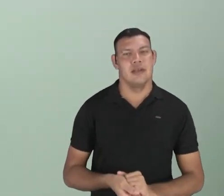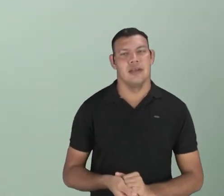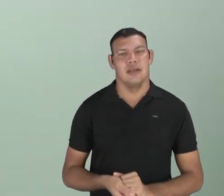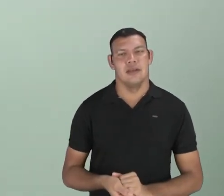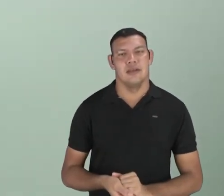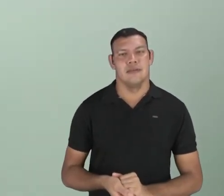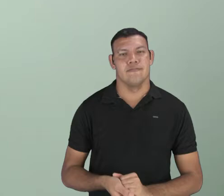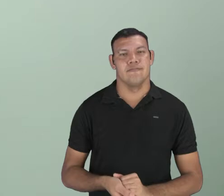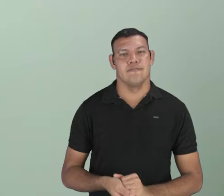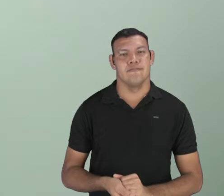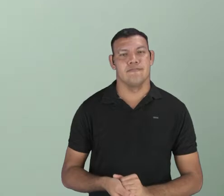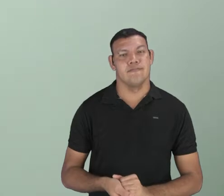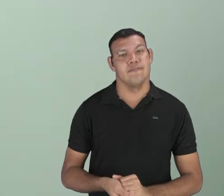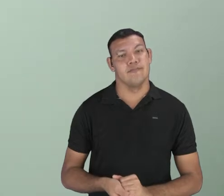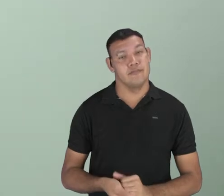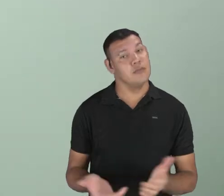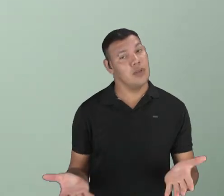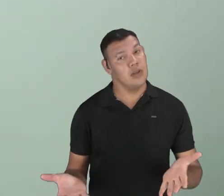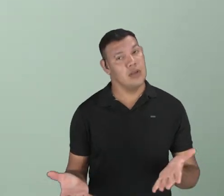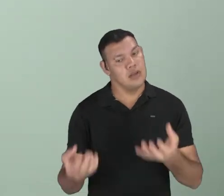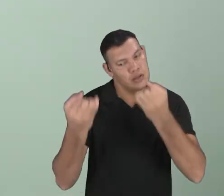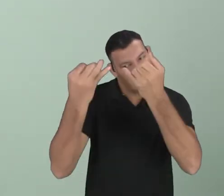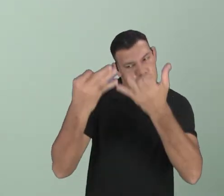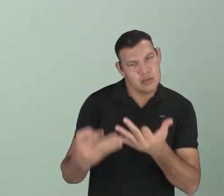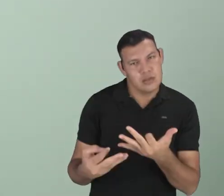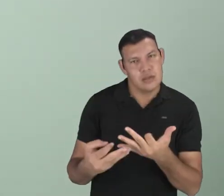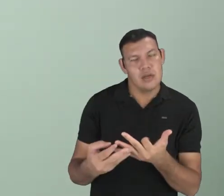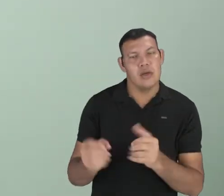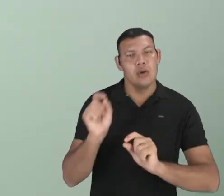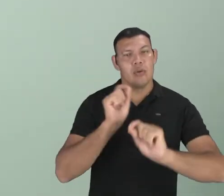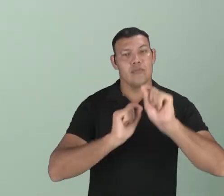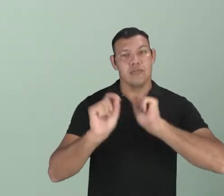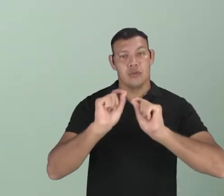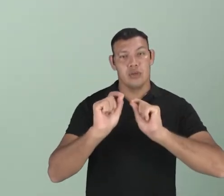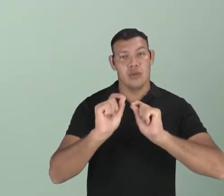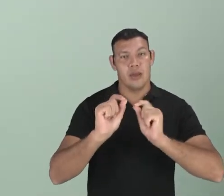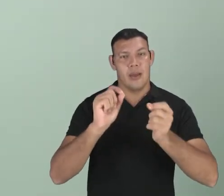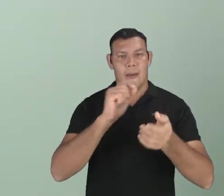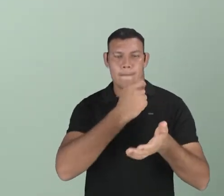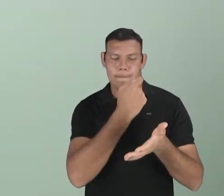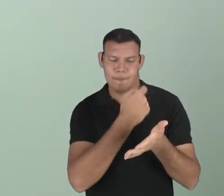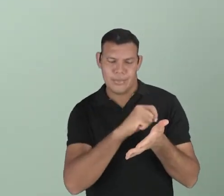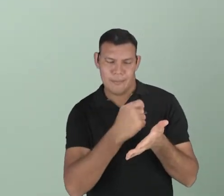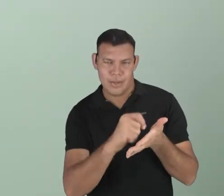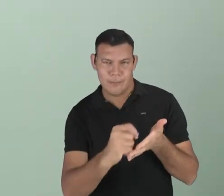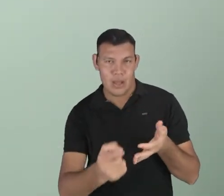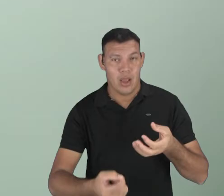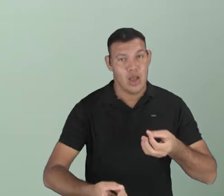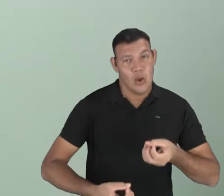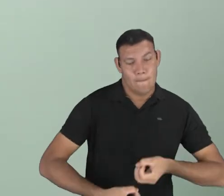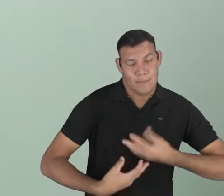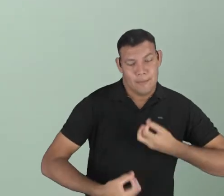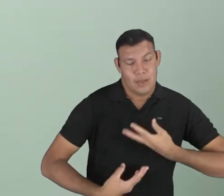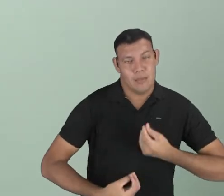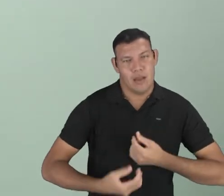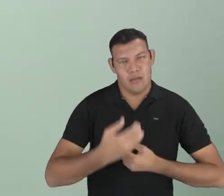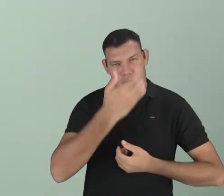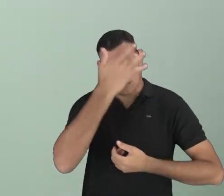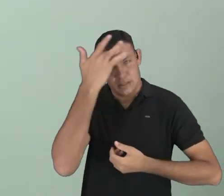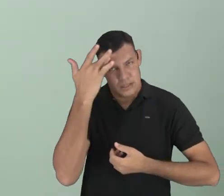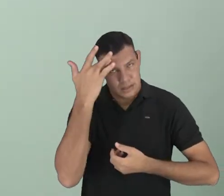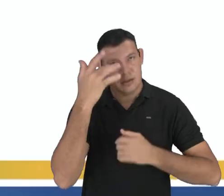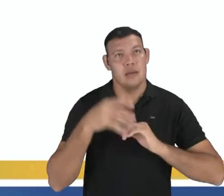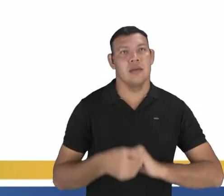somente a função do poeta, né? Um texto que comenta sobre outro texto. Aí nós vamos ver um exemplo